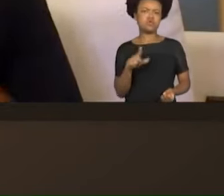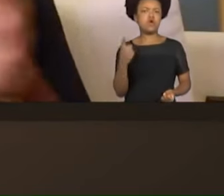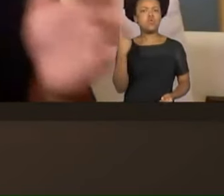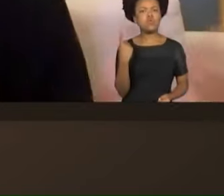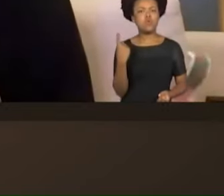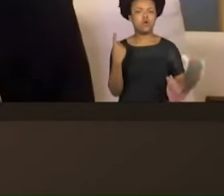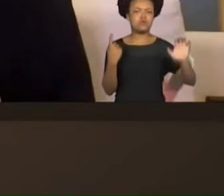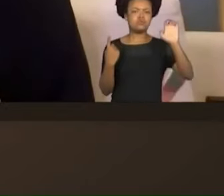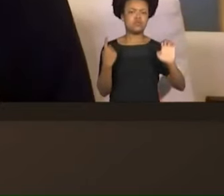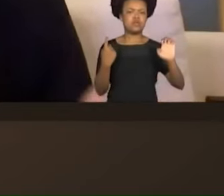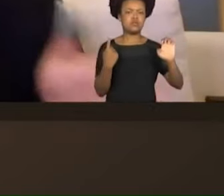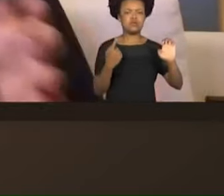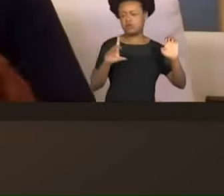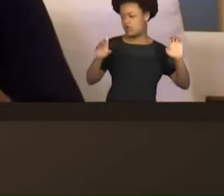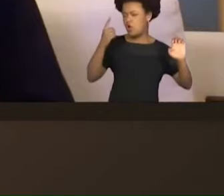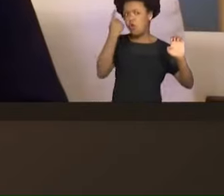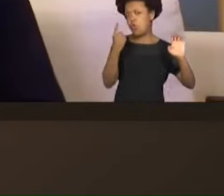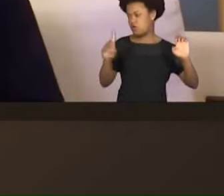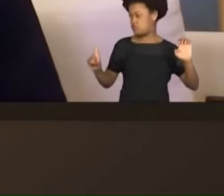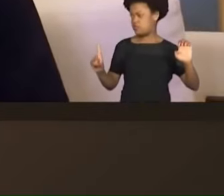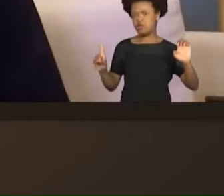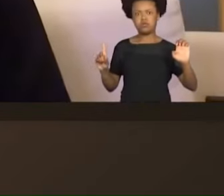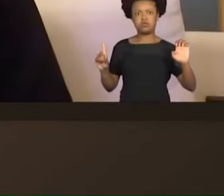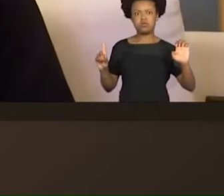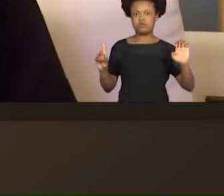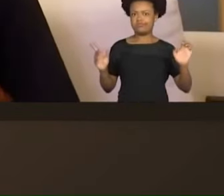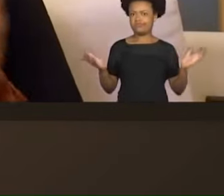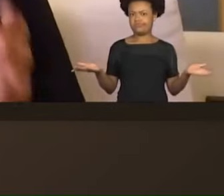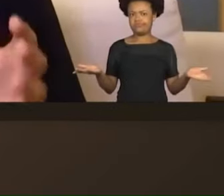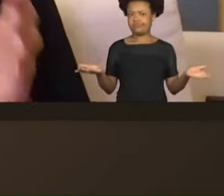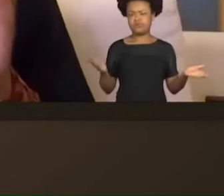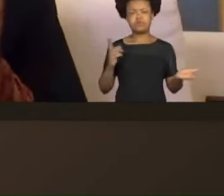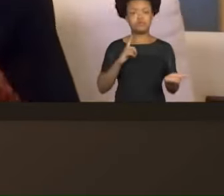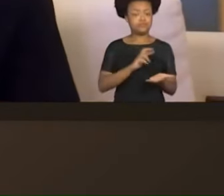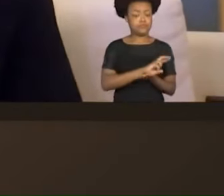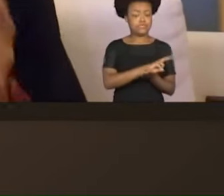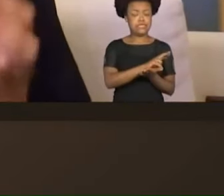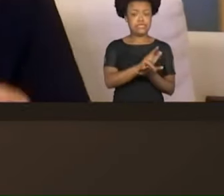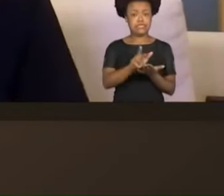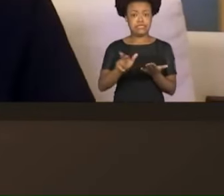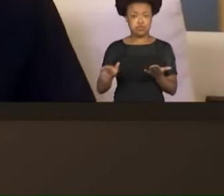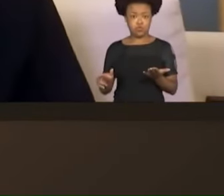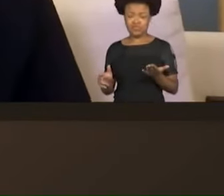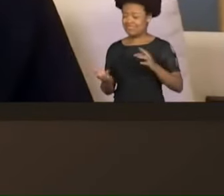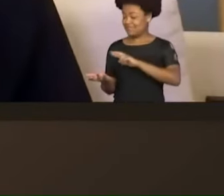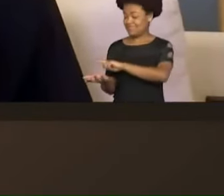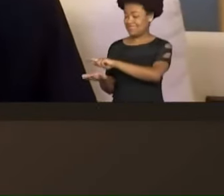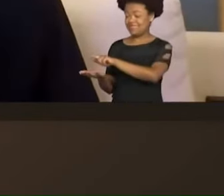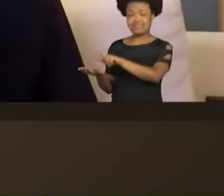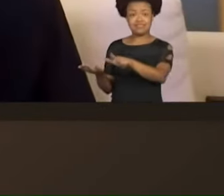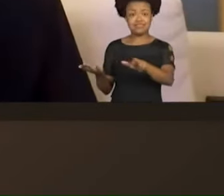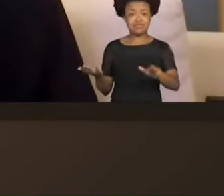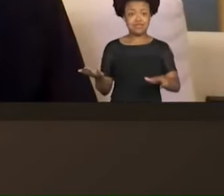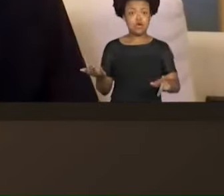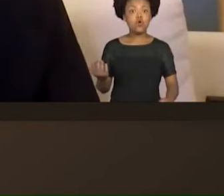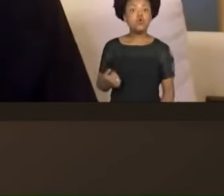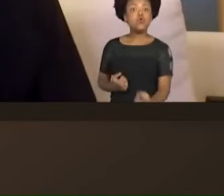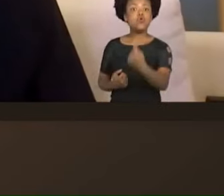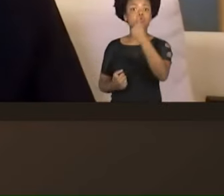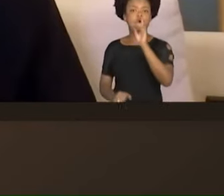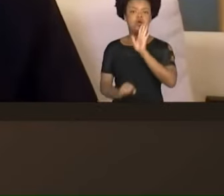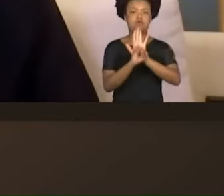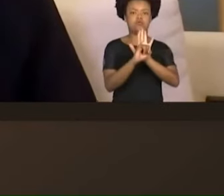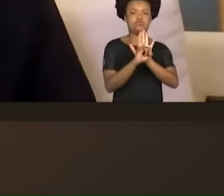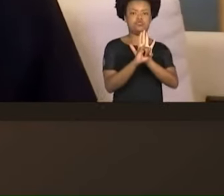direita. Existem várias direitas, existem várias esquerdas. Não existe um identitário, vamos dizer assim, usando o termo que agora é o termo que